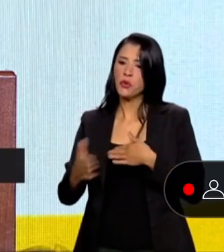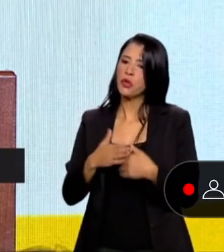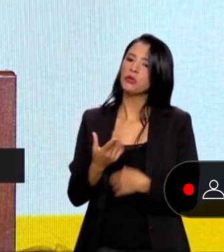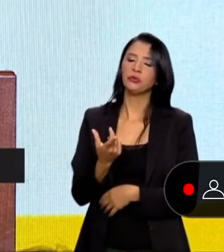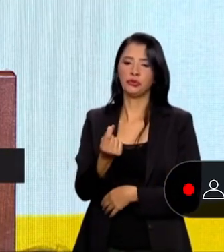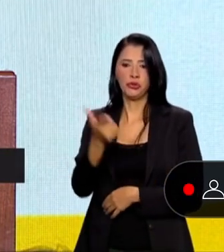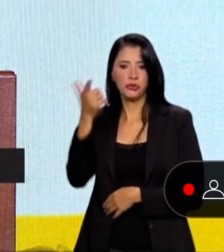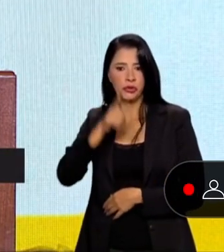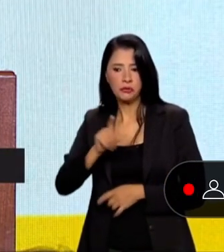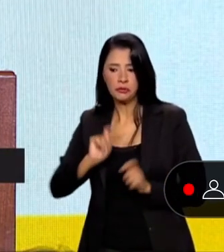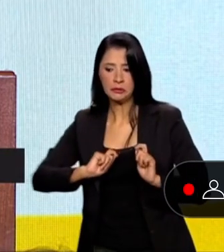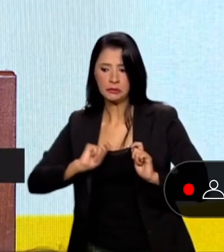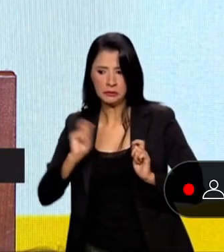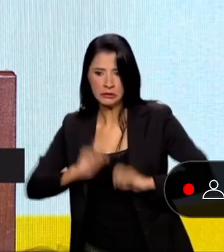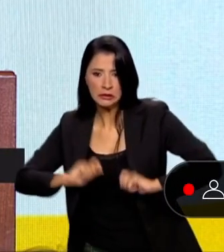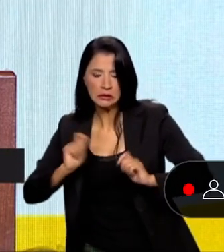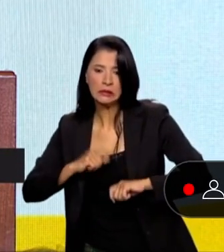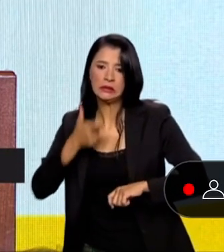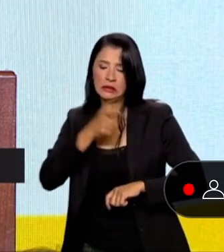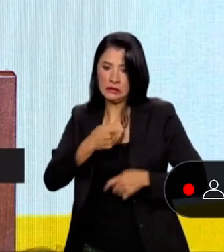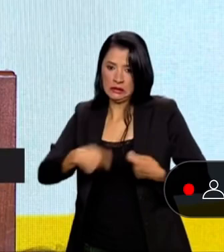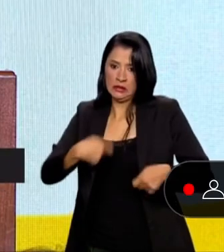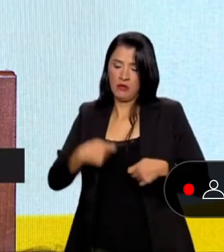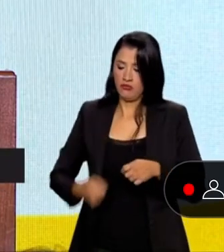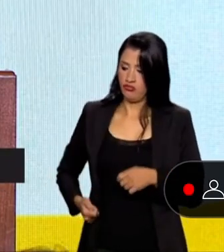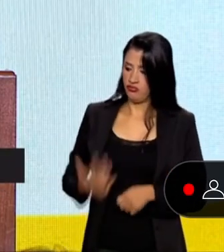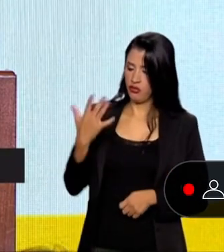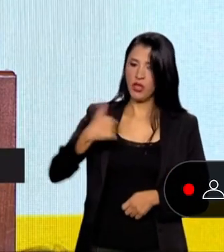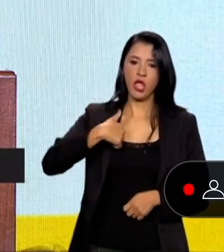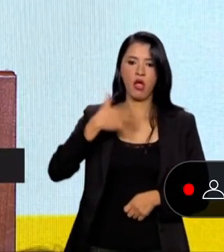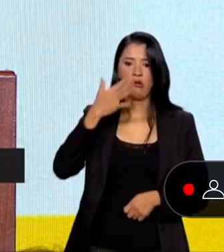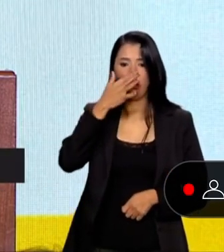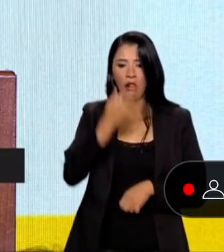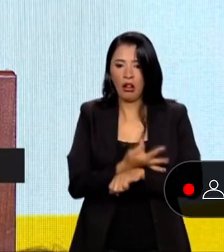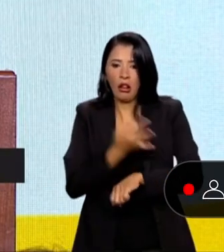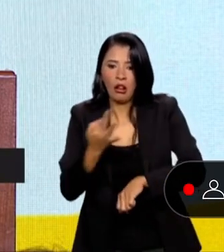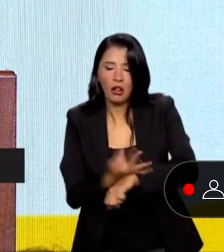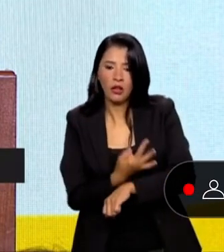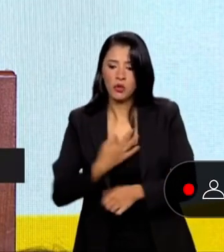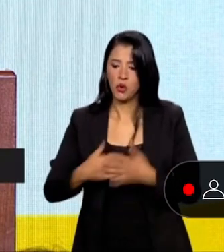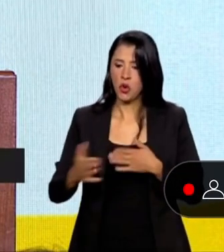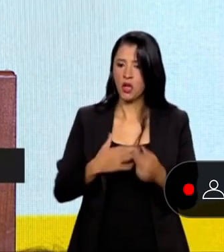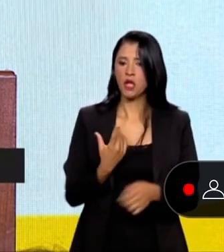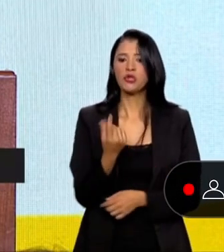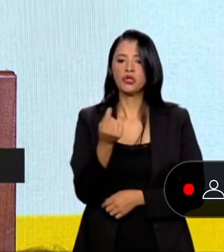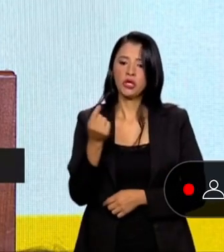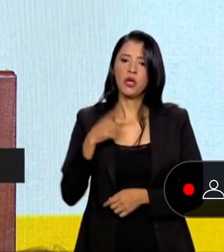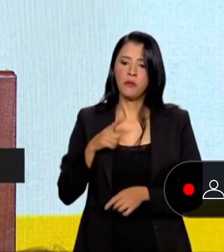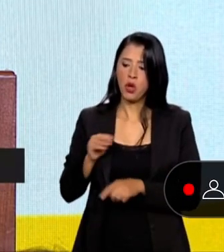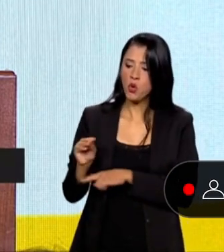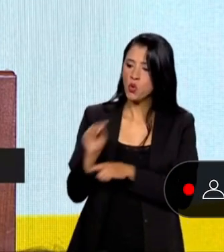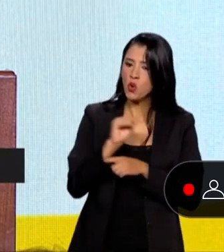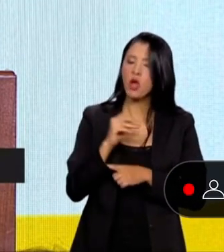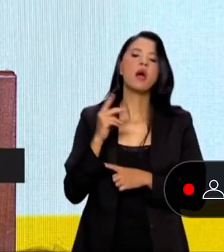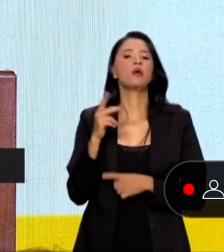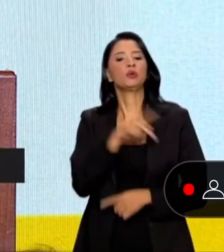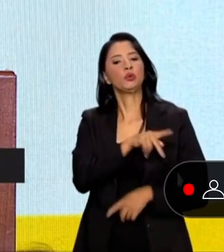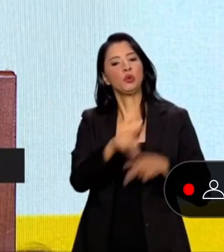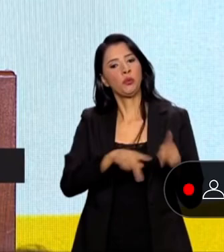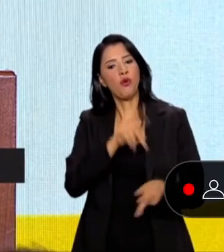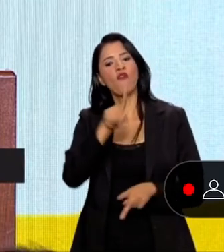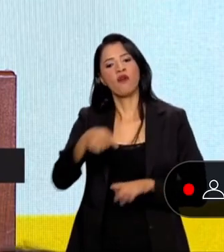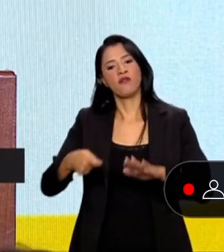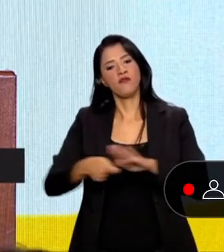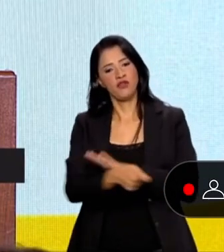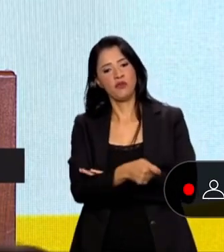dinheiro que a gente precisa é gasto. Eu estou numa teimosia para dizer que qualquer dinheiro para cuidar do povo é